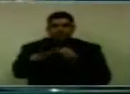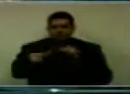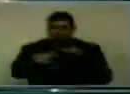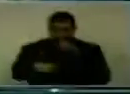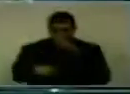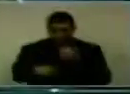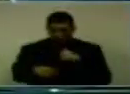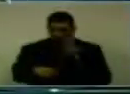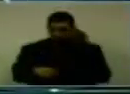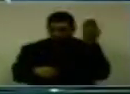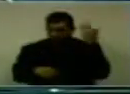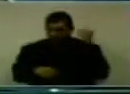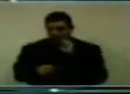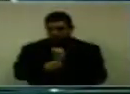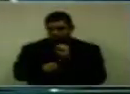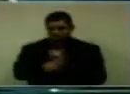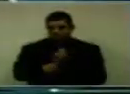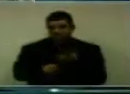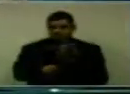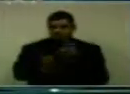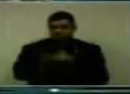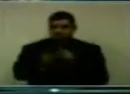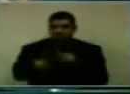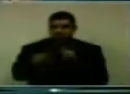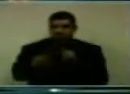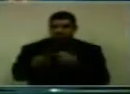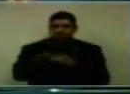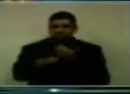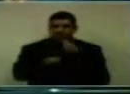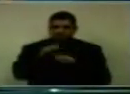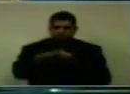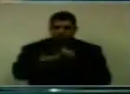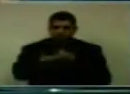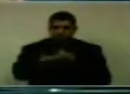Arsan, eu as espero, né? Mas os dados